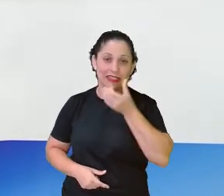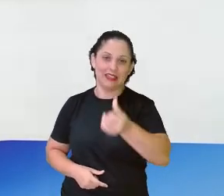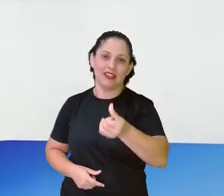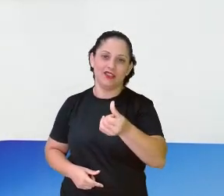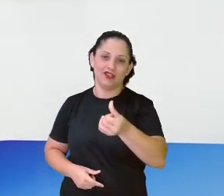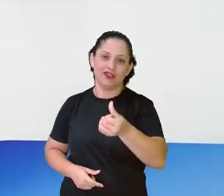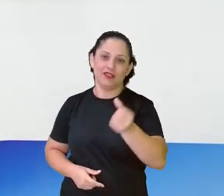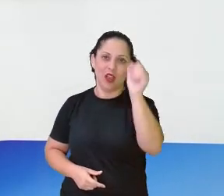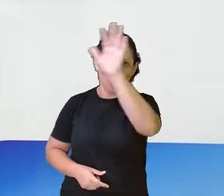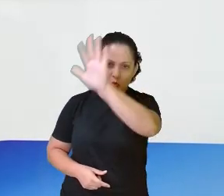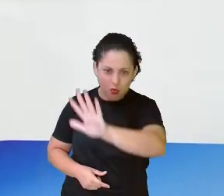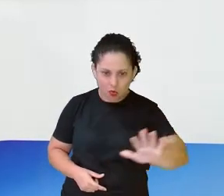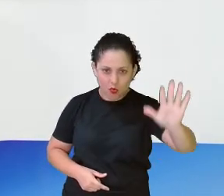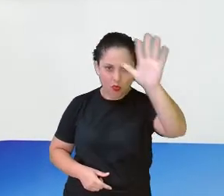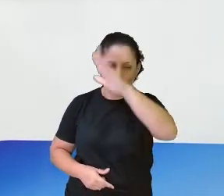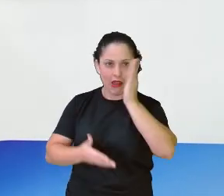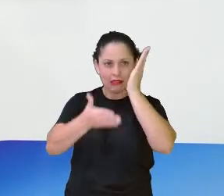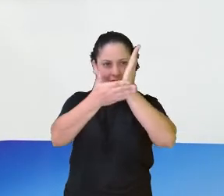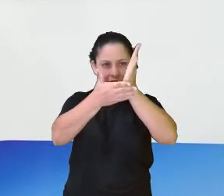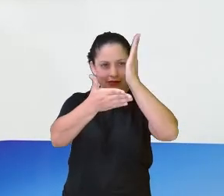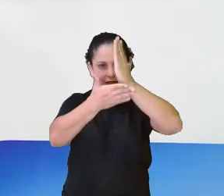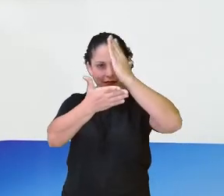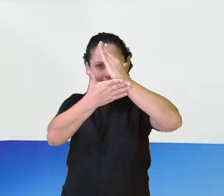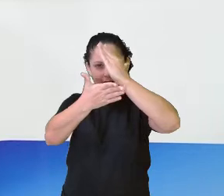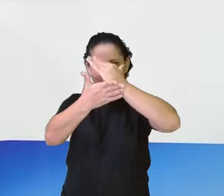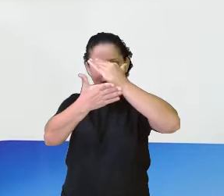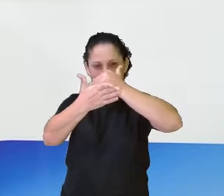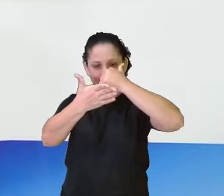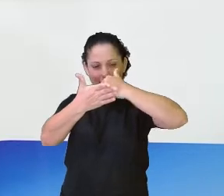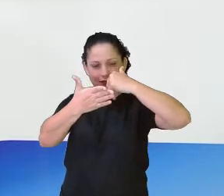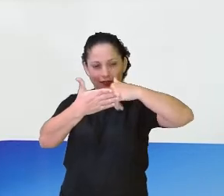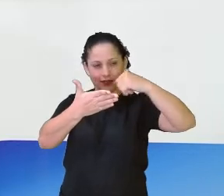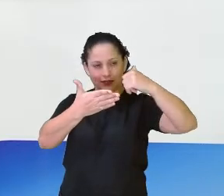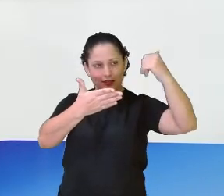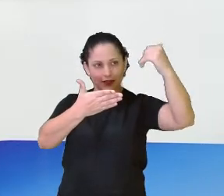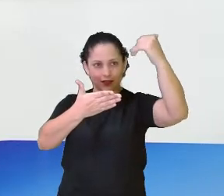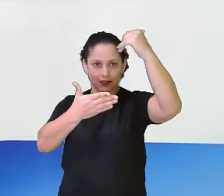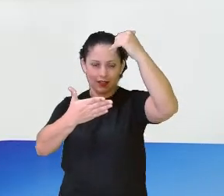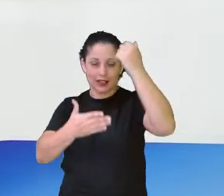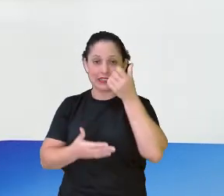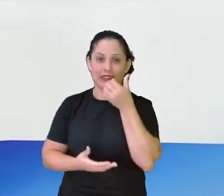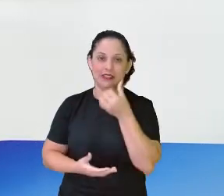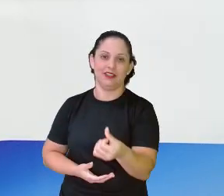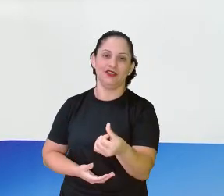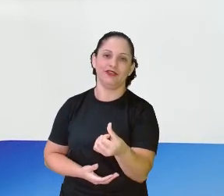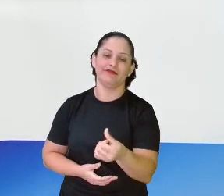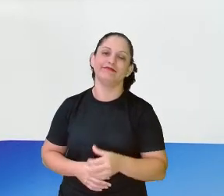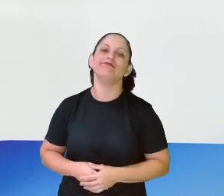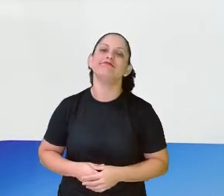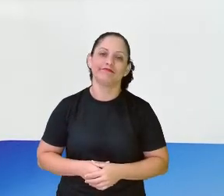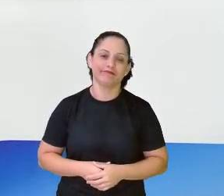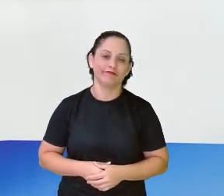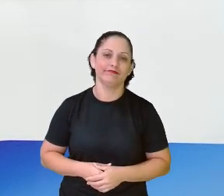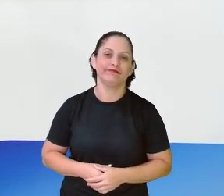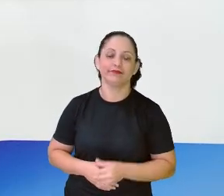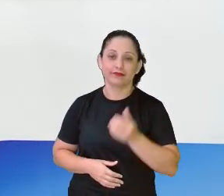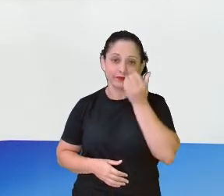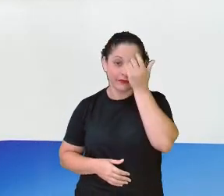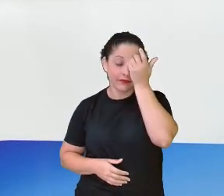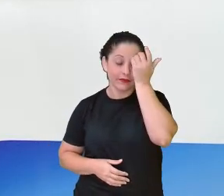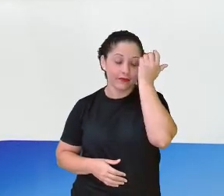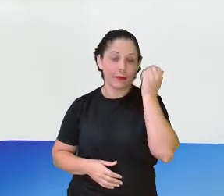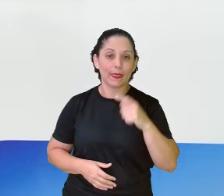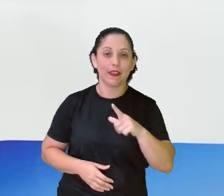inteiro em 6. Inclusive, eu posso até representar aqui. Eu tenho os meus discos fracionários que